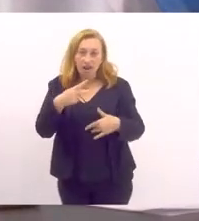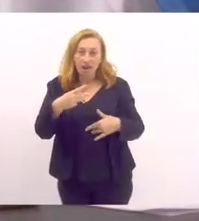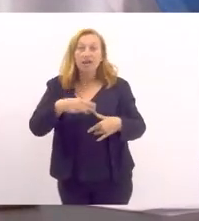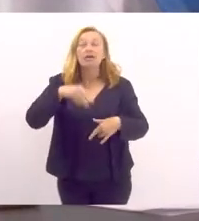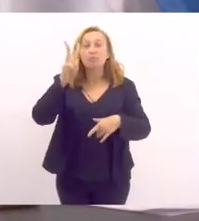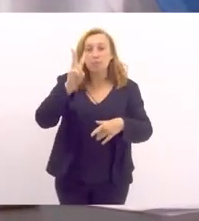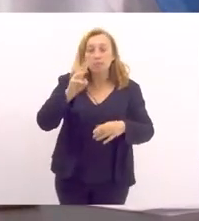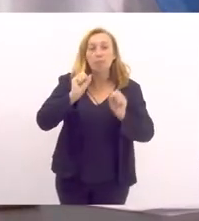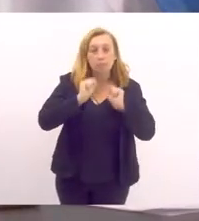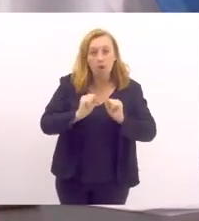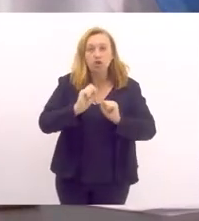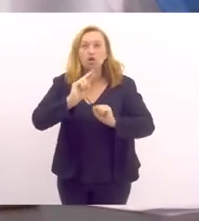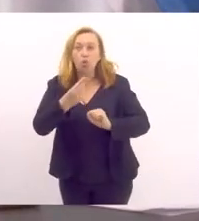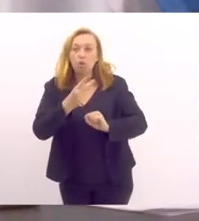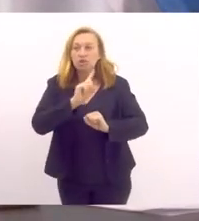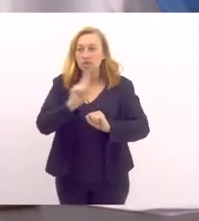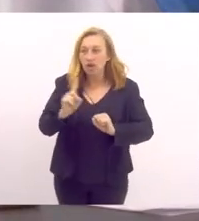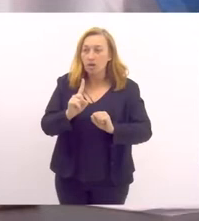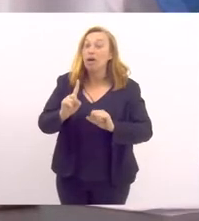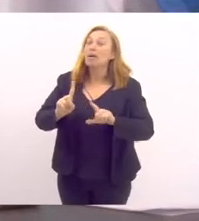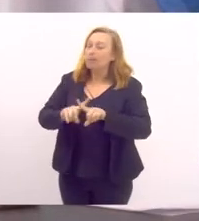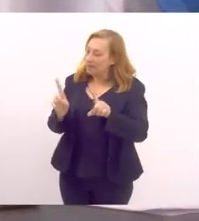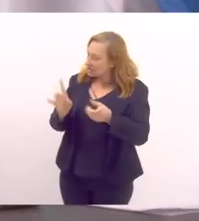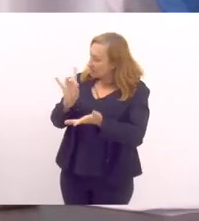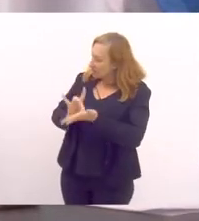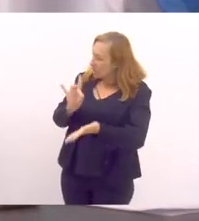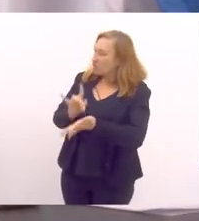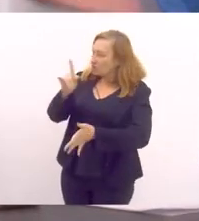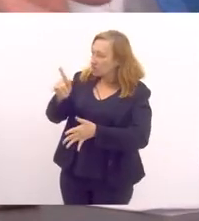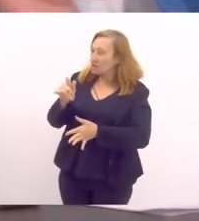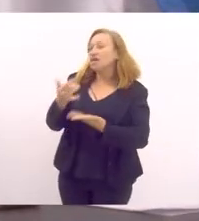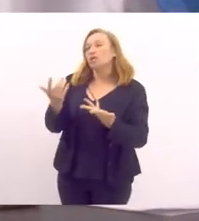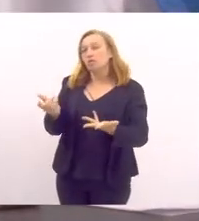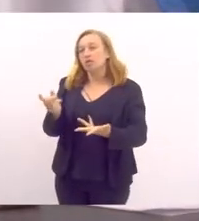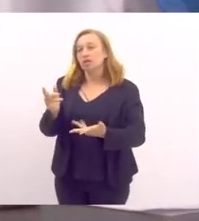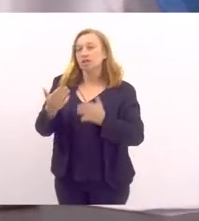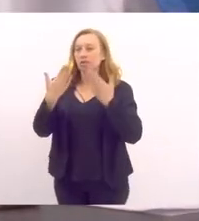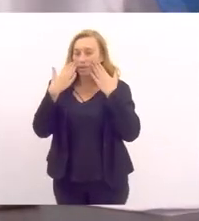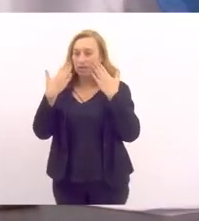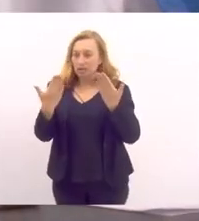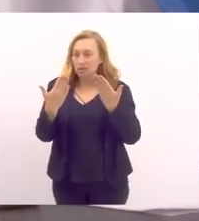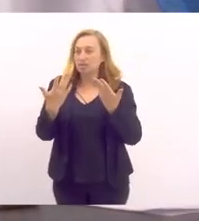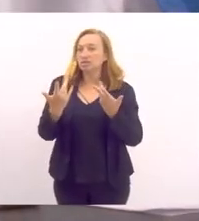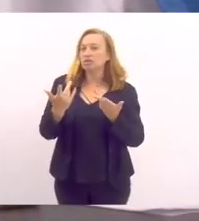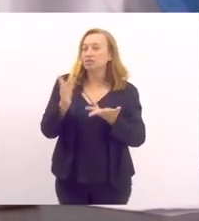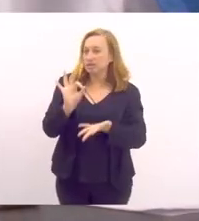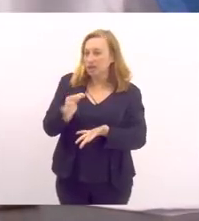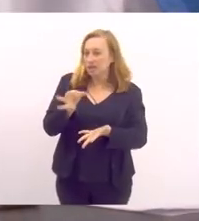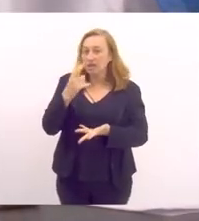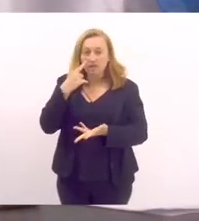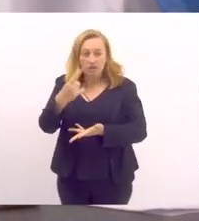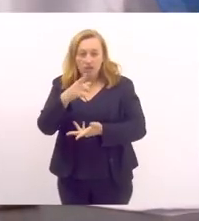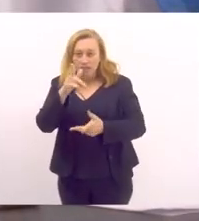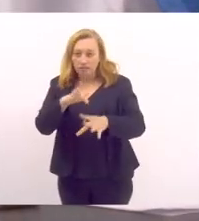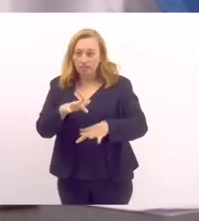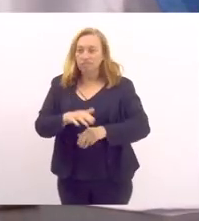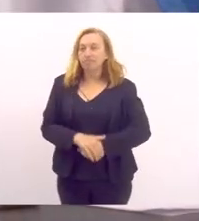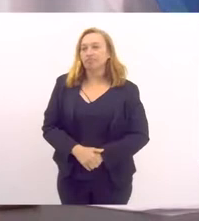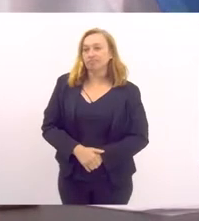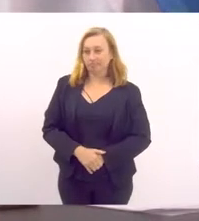na realidade, você é um dos exemplos, do que foi apresentado e que, quando chegou, chegou diferenciado, certo?